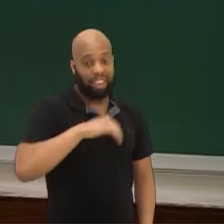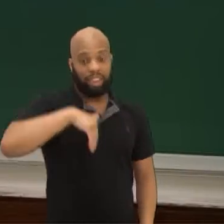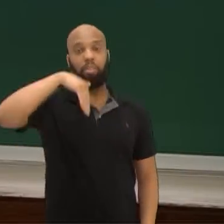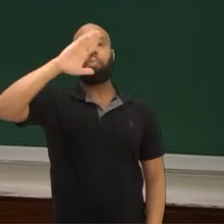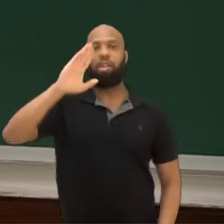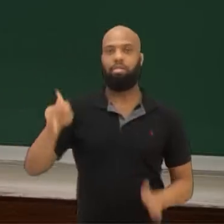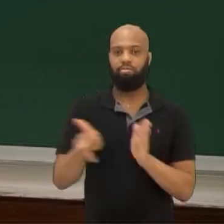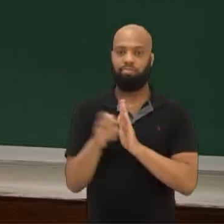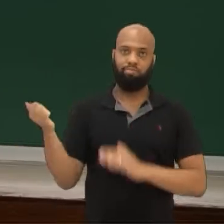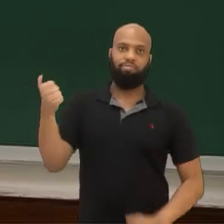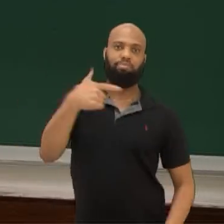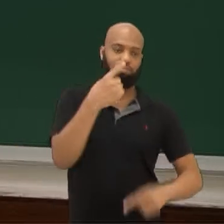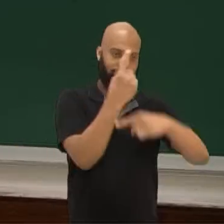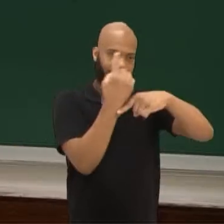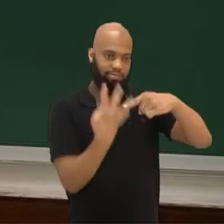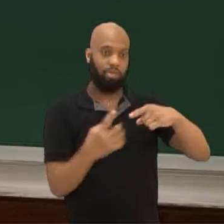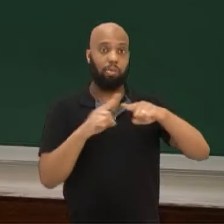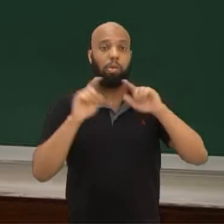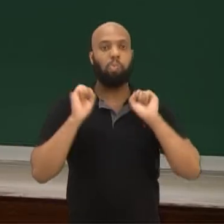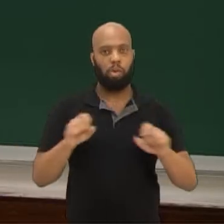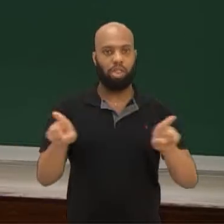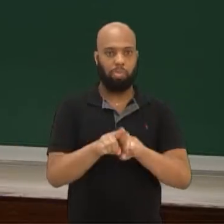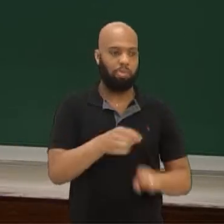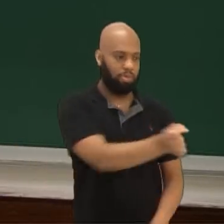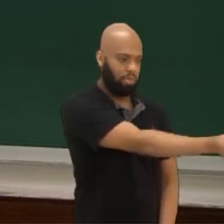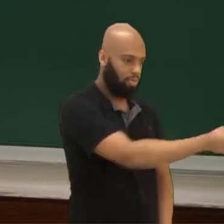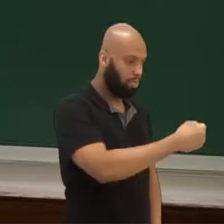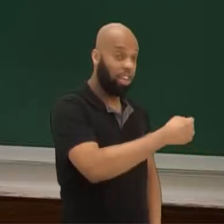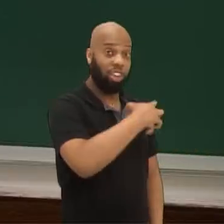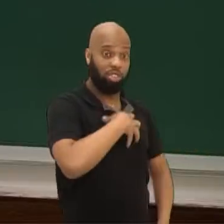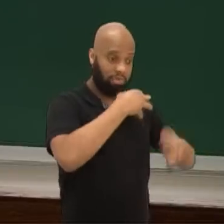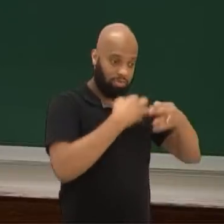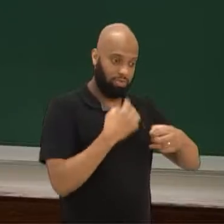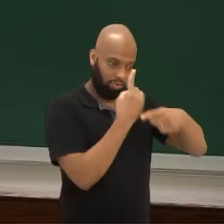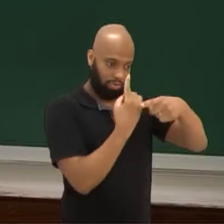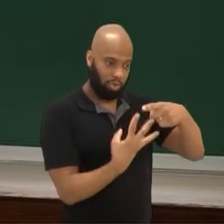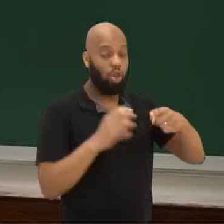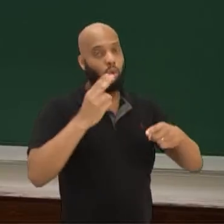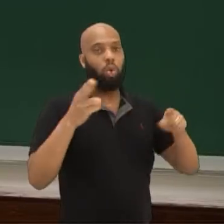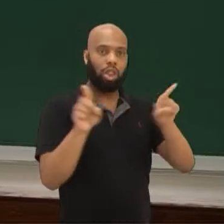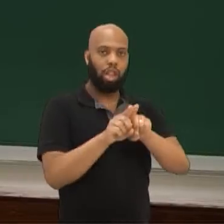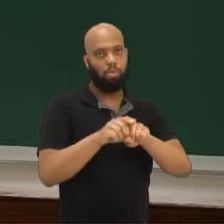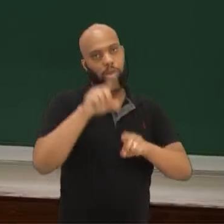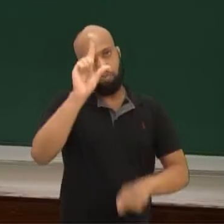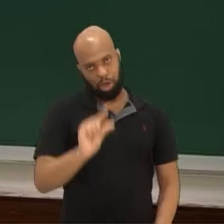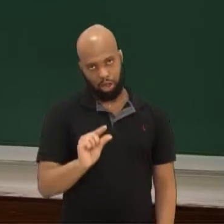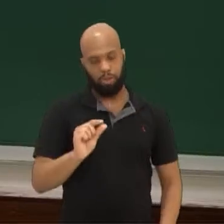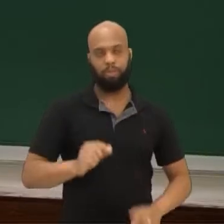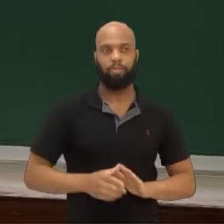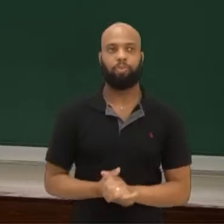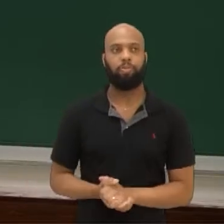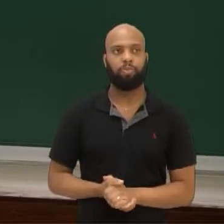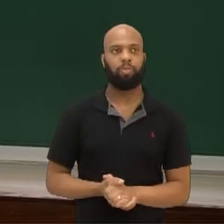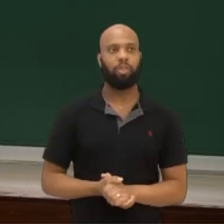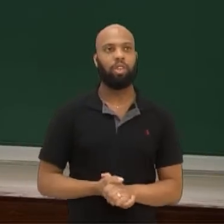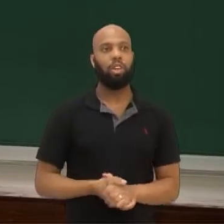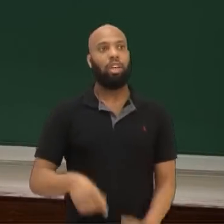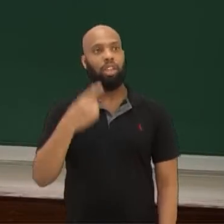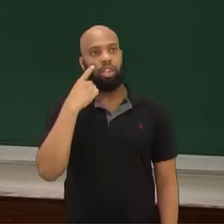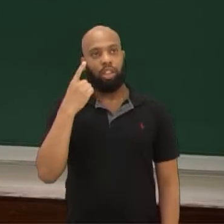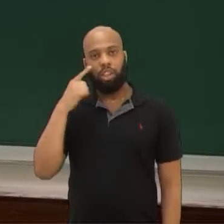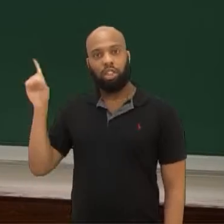da volta. Mas elas podem ser também exatamente 1/4 ou pode ser menos que 1/4, tá?